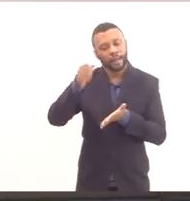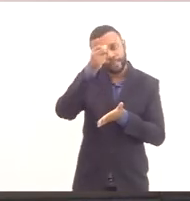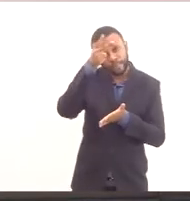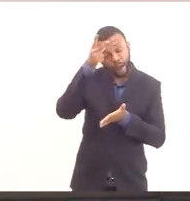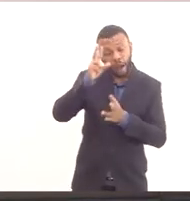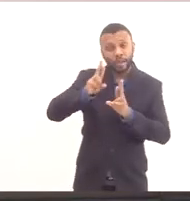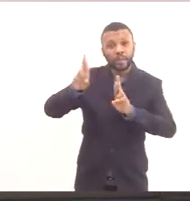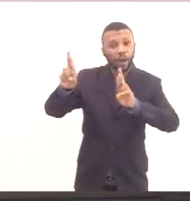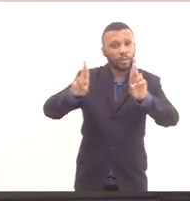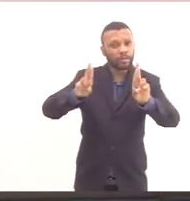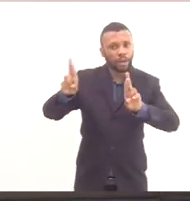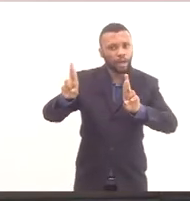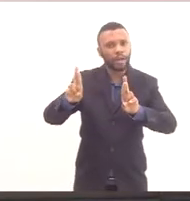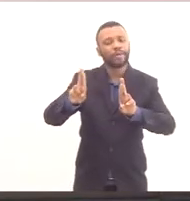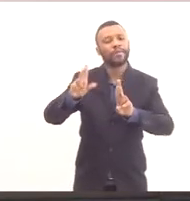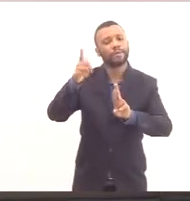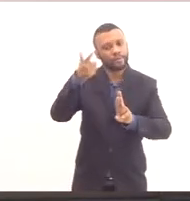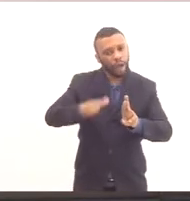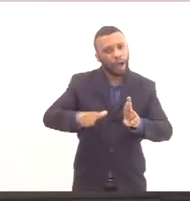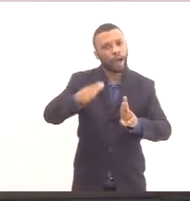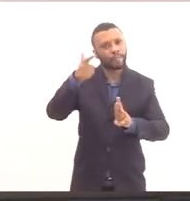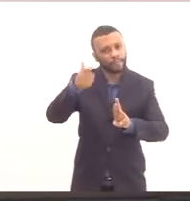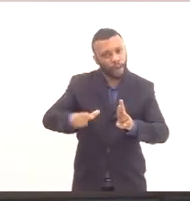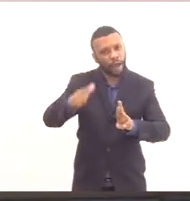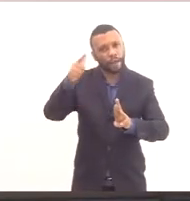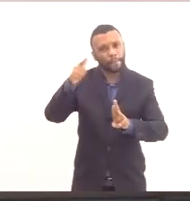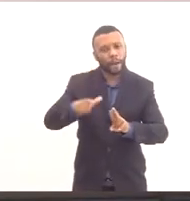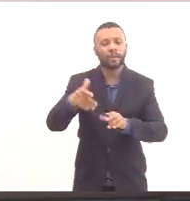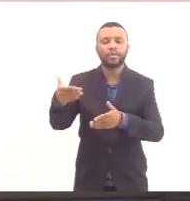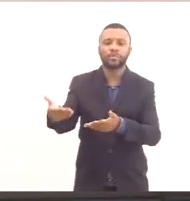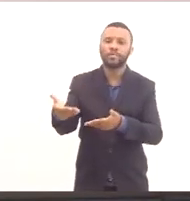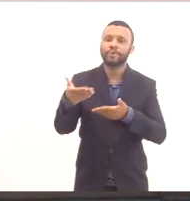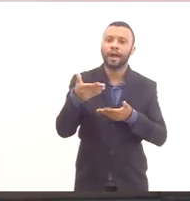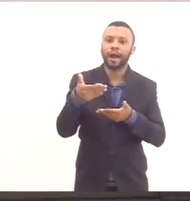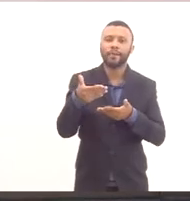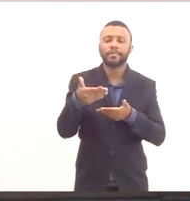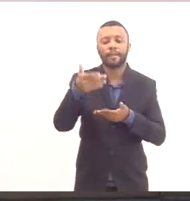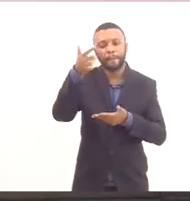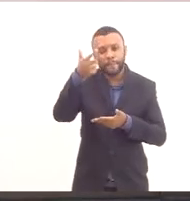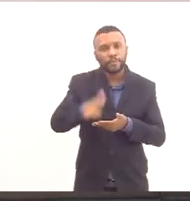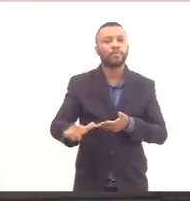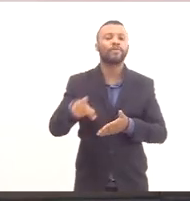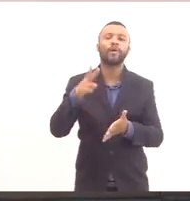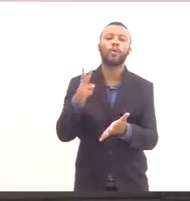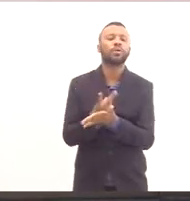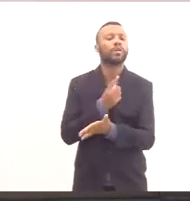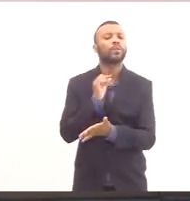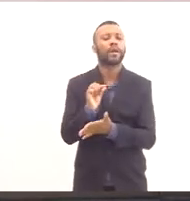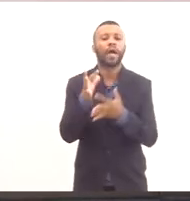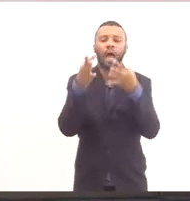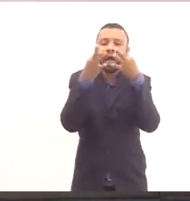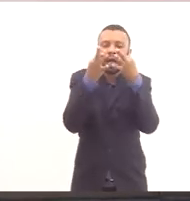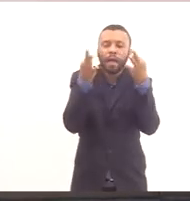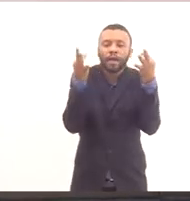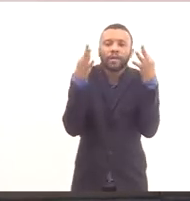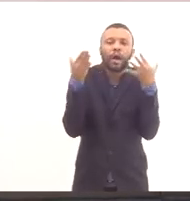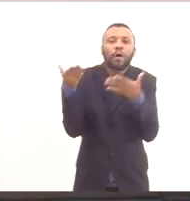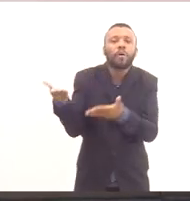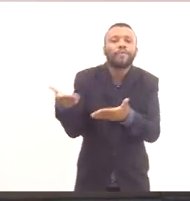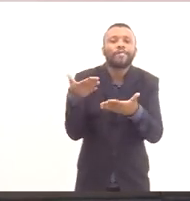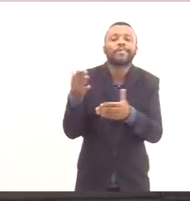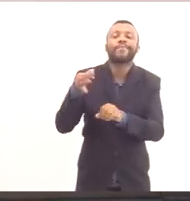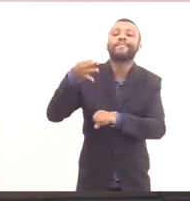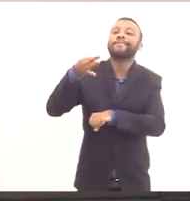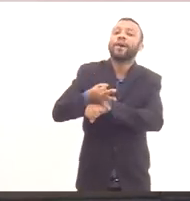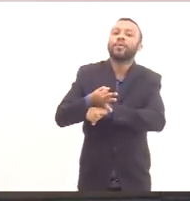municipais regularmente convidadas mais uma vez ignoraram os convites e aqui não estão presentes